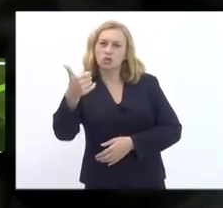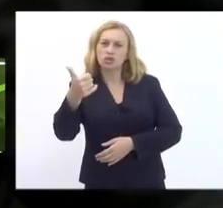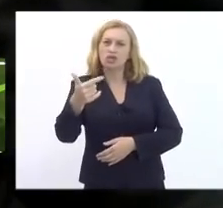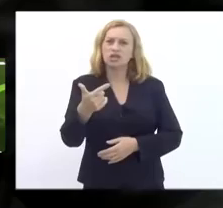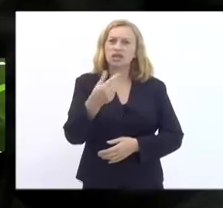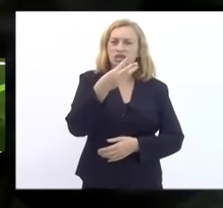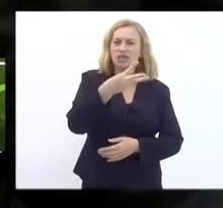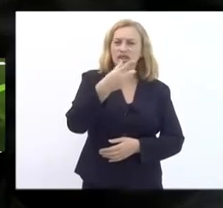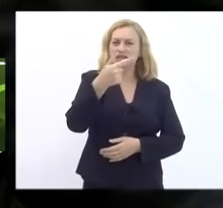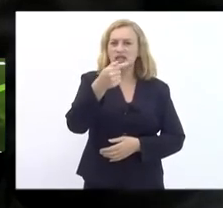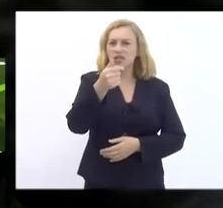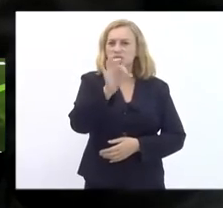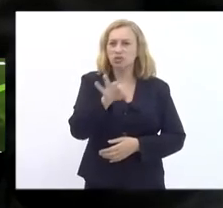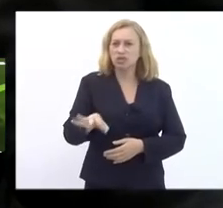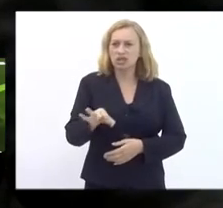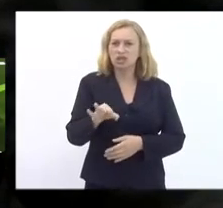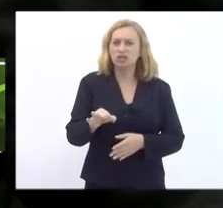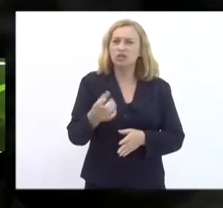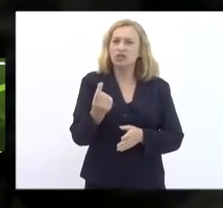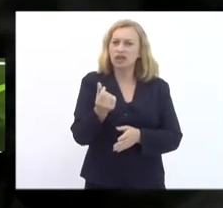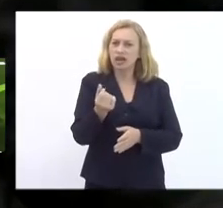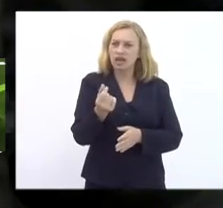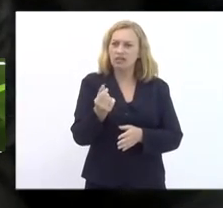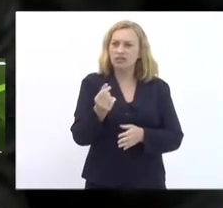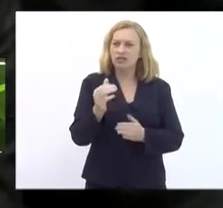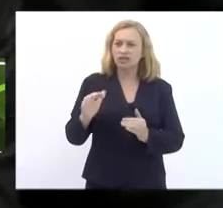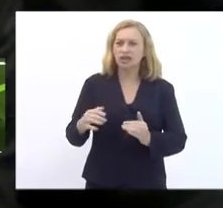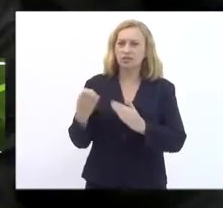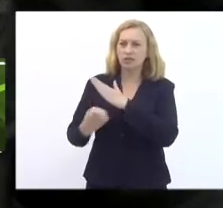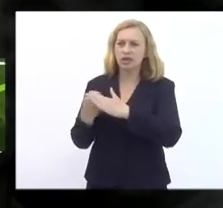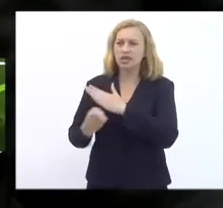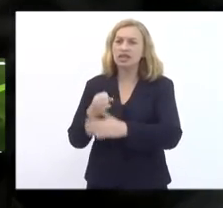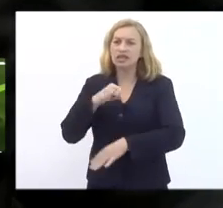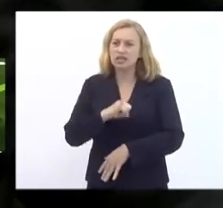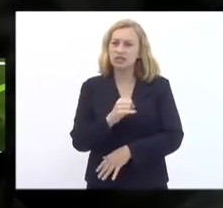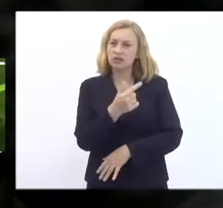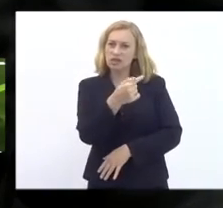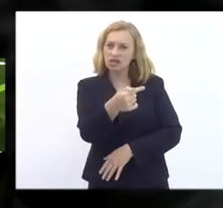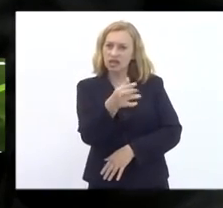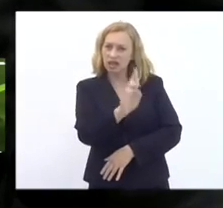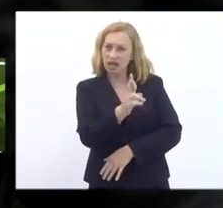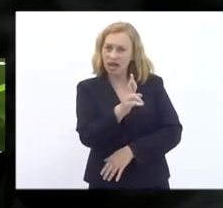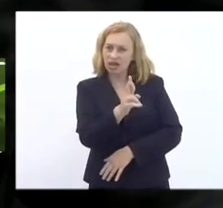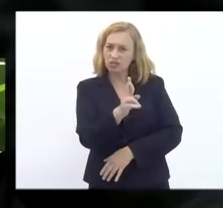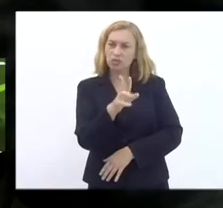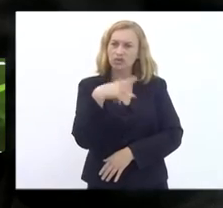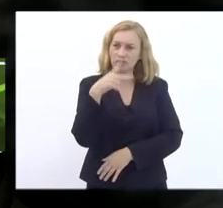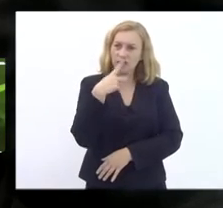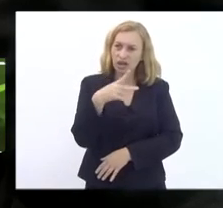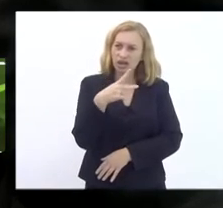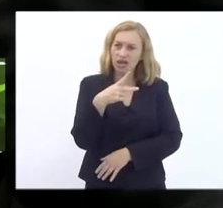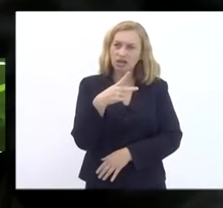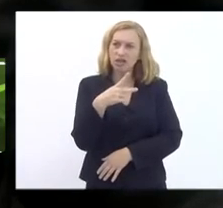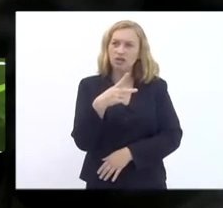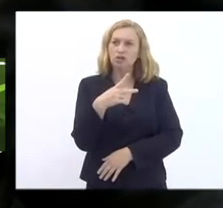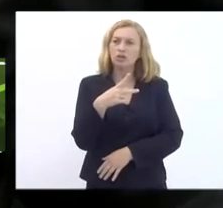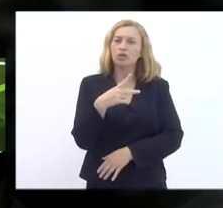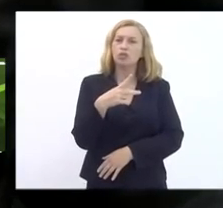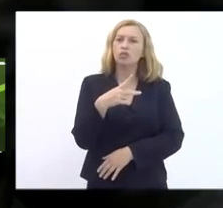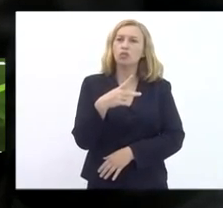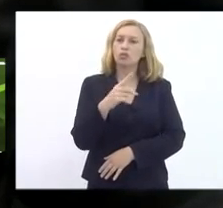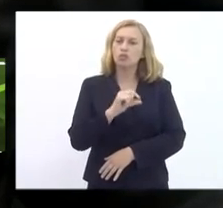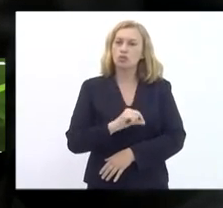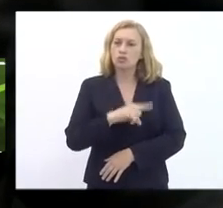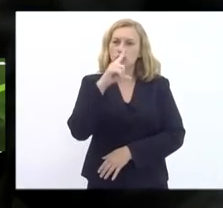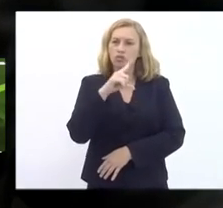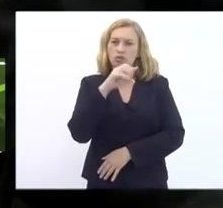era R$ 3,70 em 2016. Se fosse R$ 7,00, como estava previsto, seria um aumento de